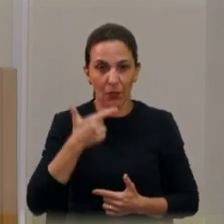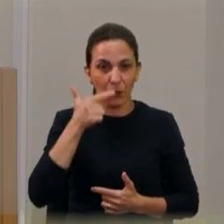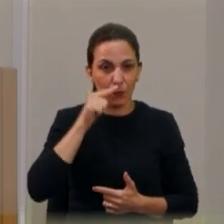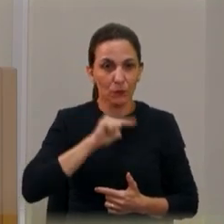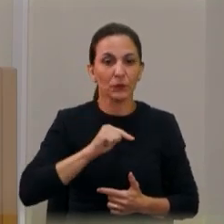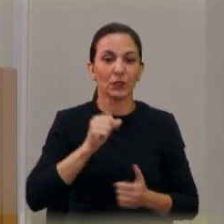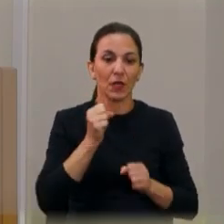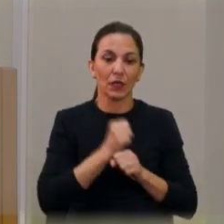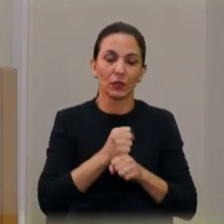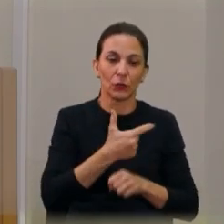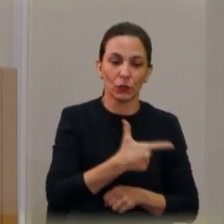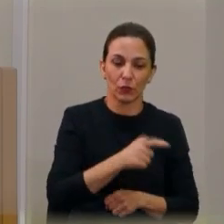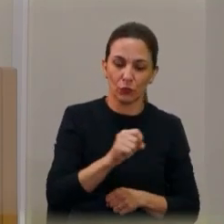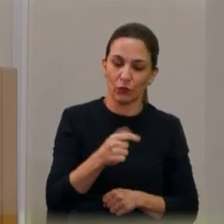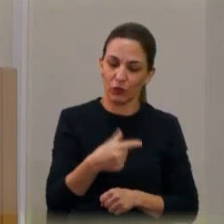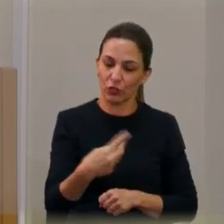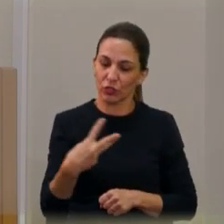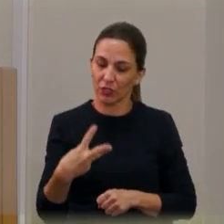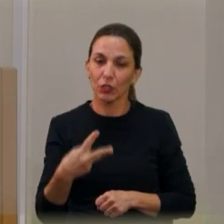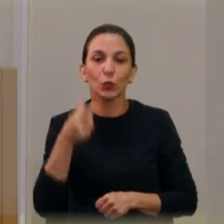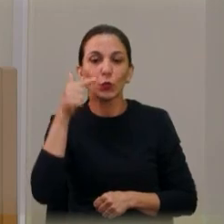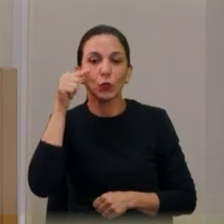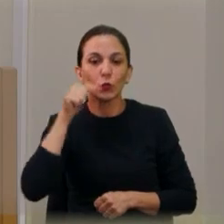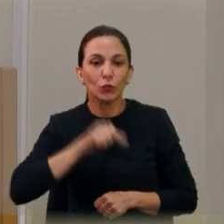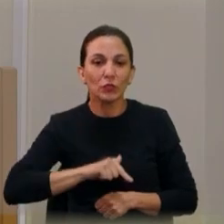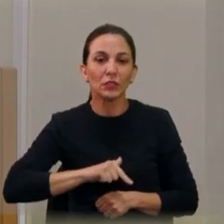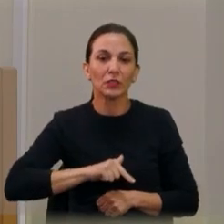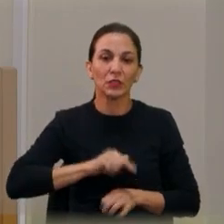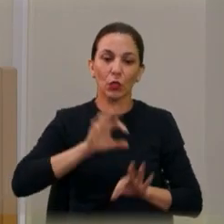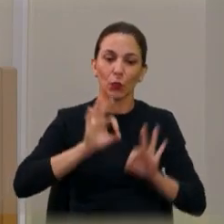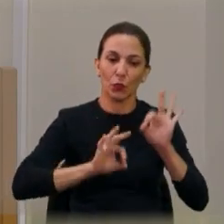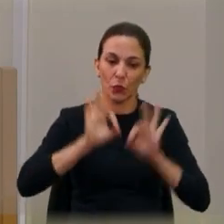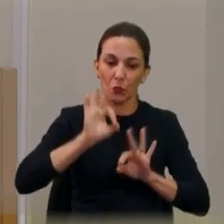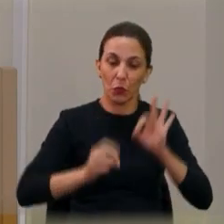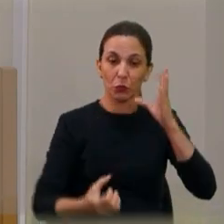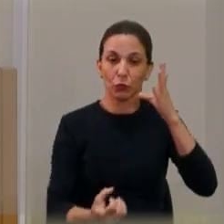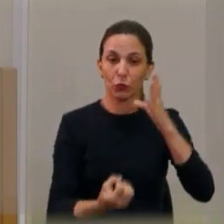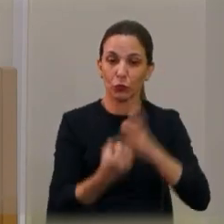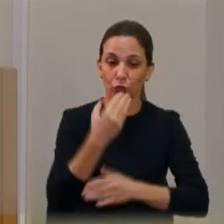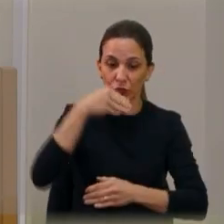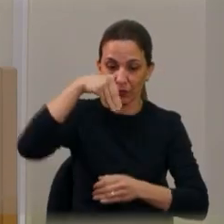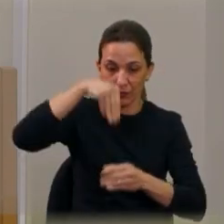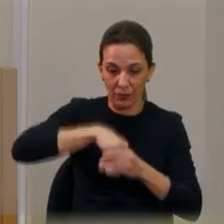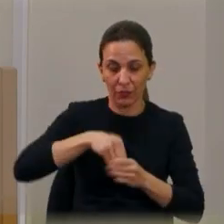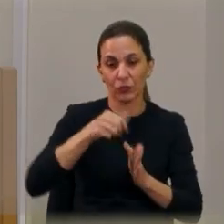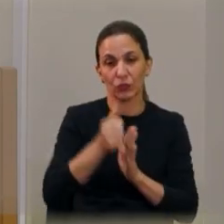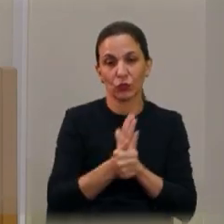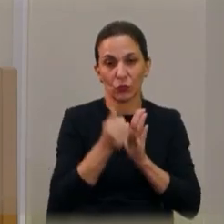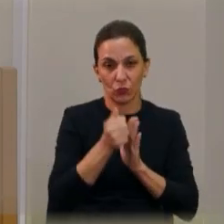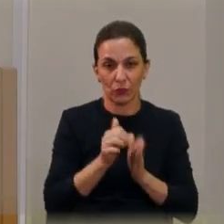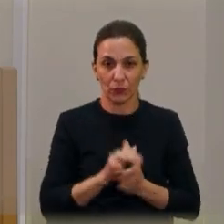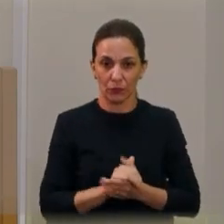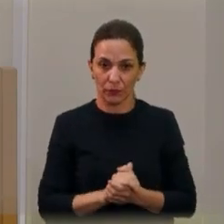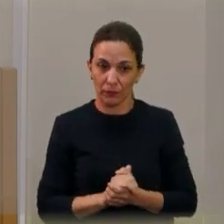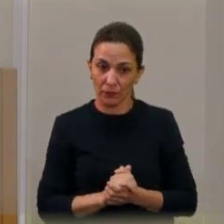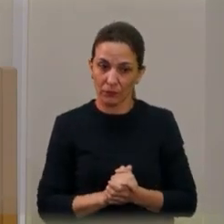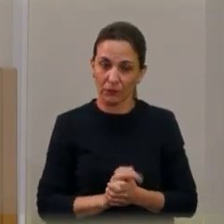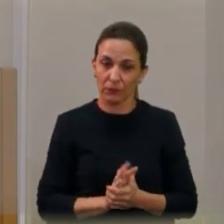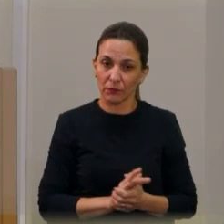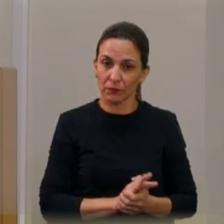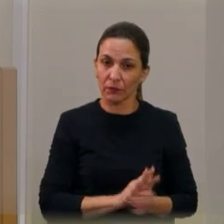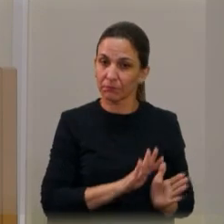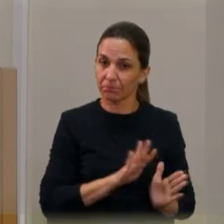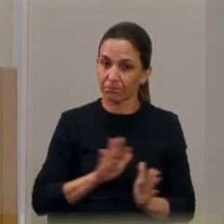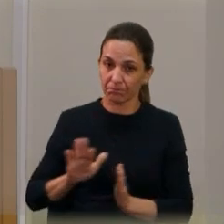deste ano para que a gente tenha efetivamente o programa implementado no nosso município por fim